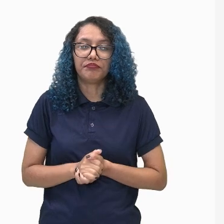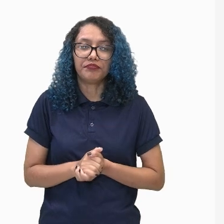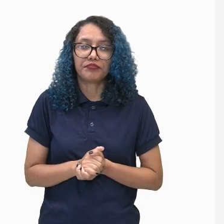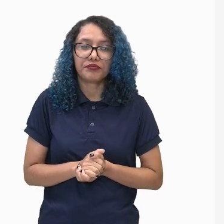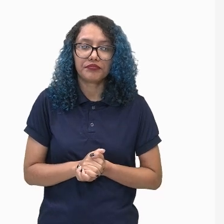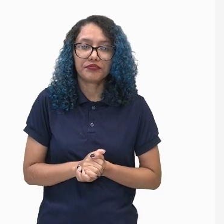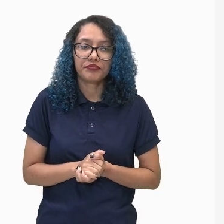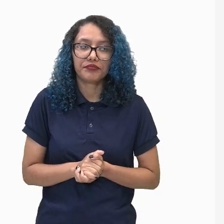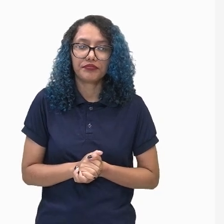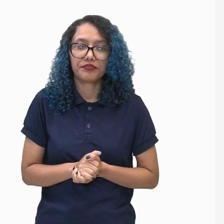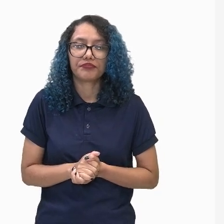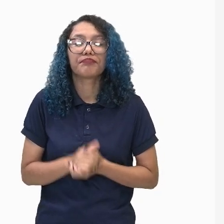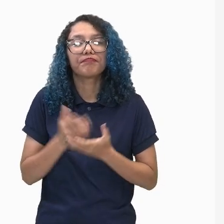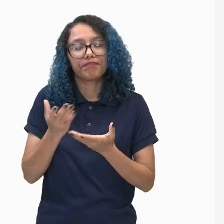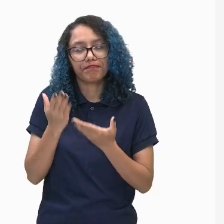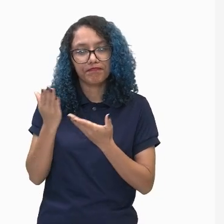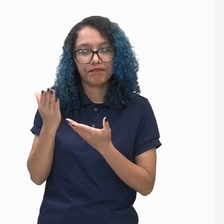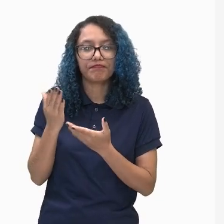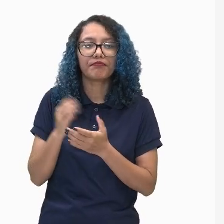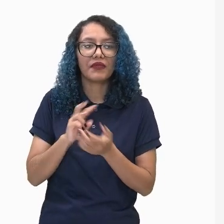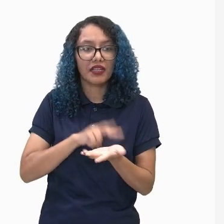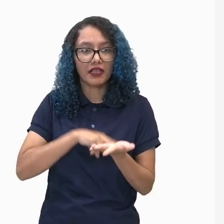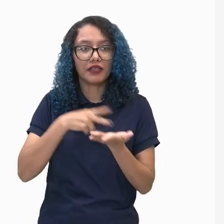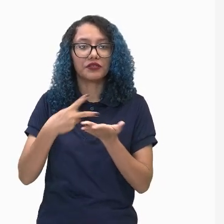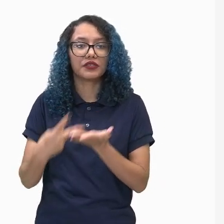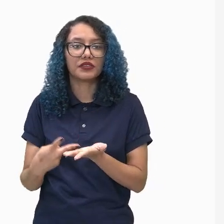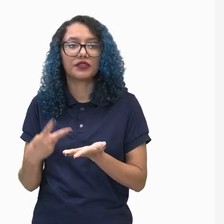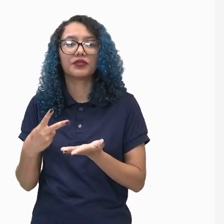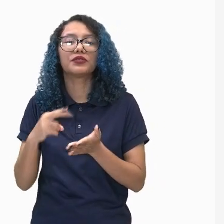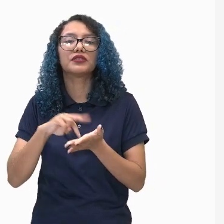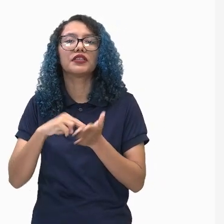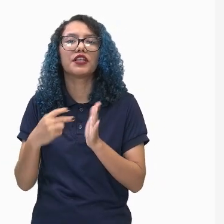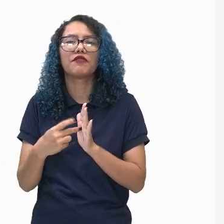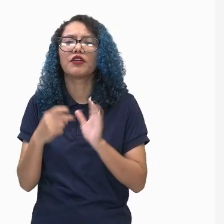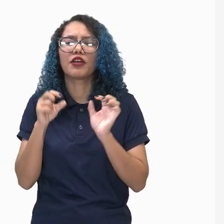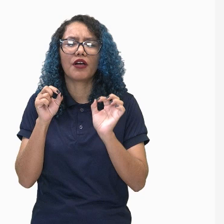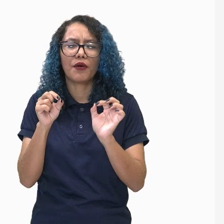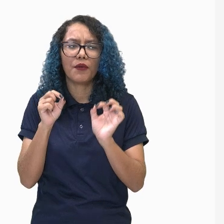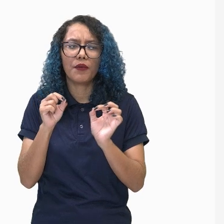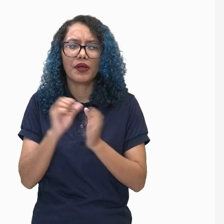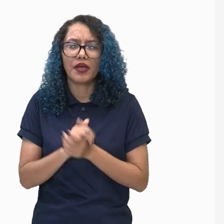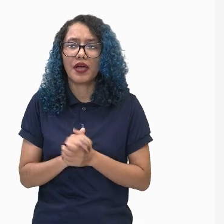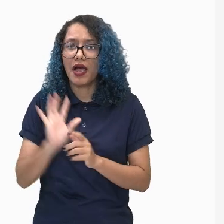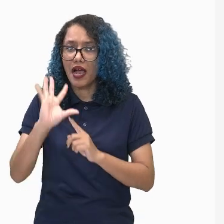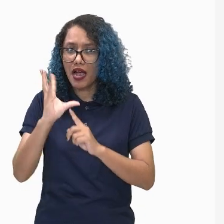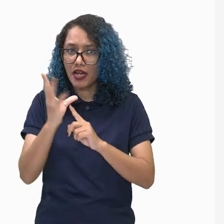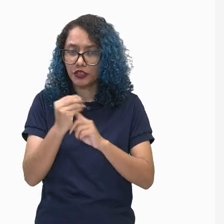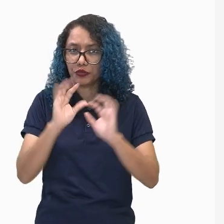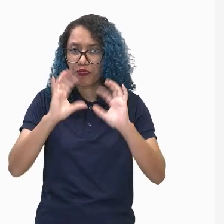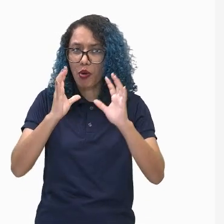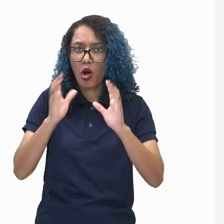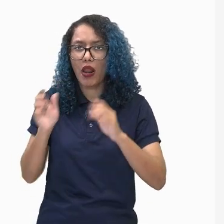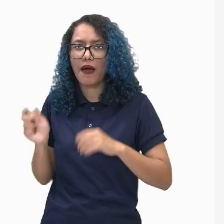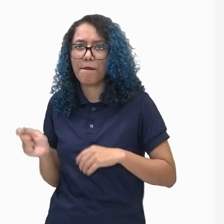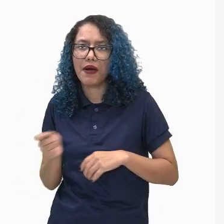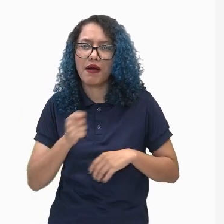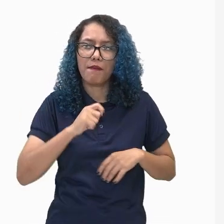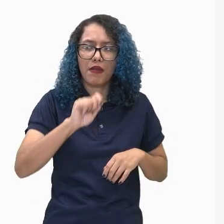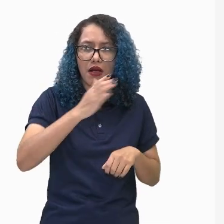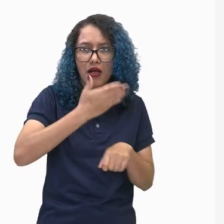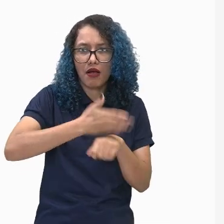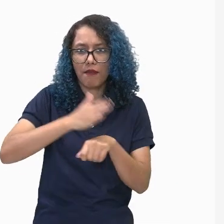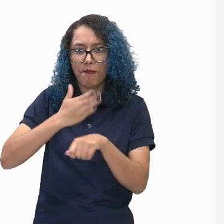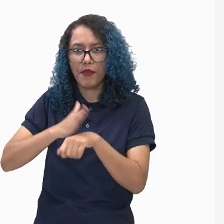O Sphyristke, traduzindo a arte de jogar bola. E as regras desse jogo eles foram